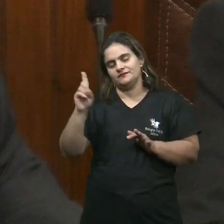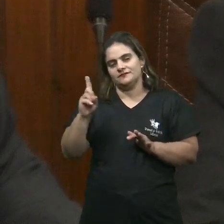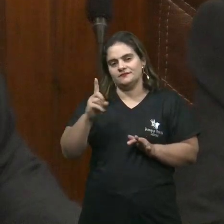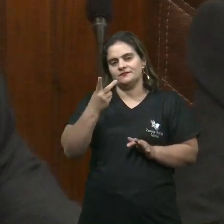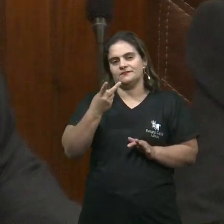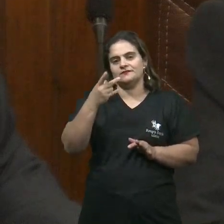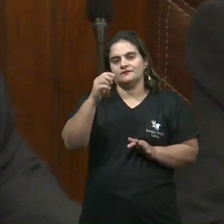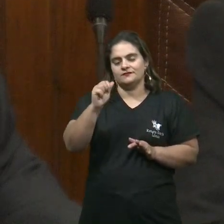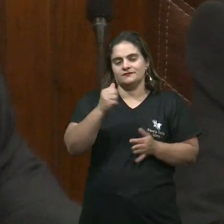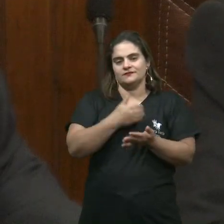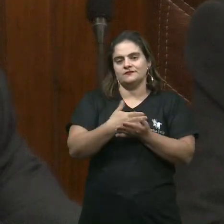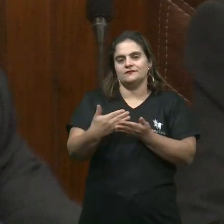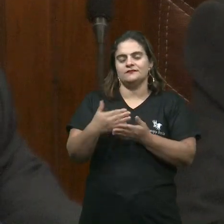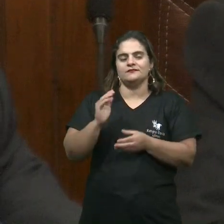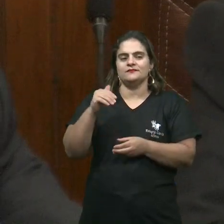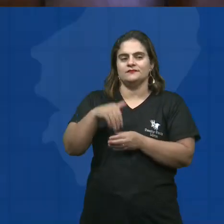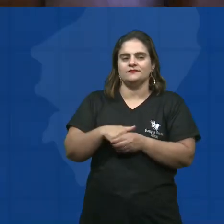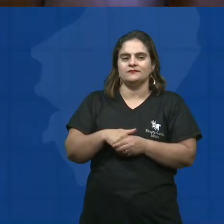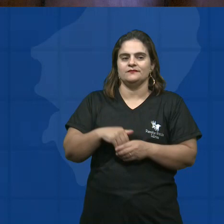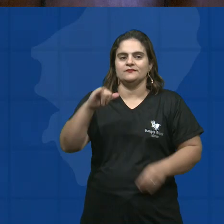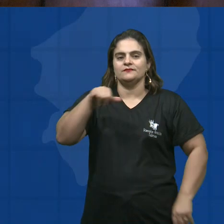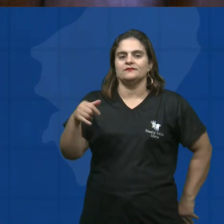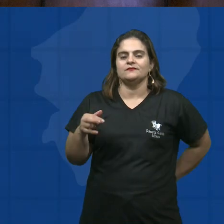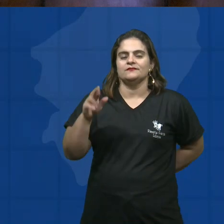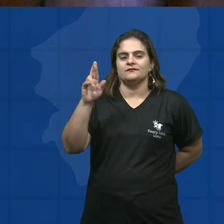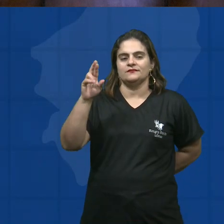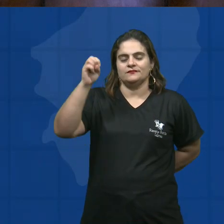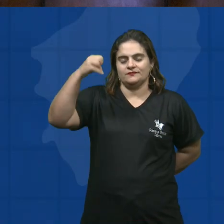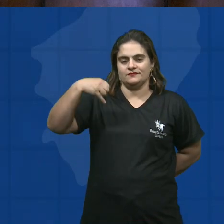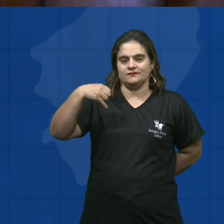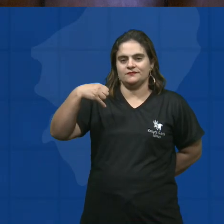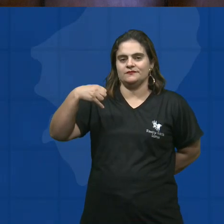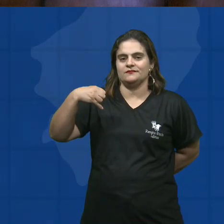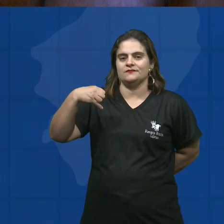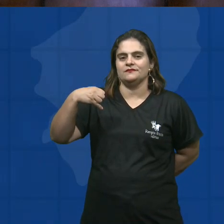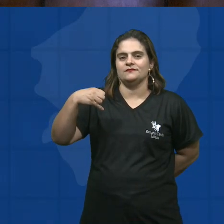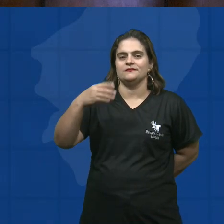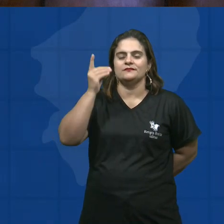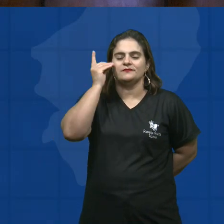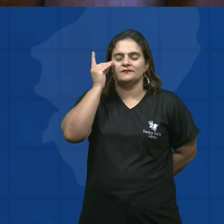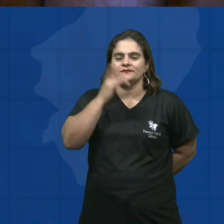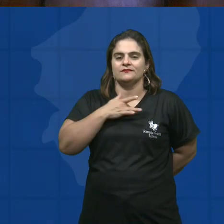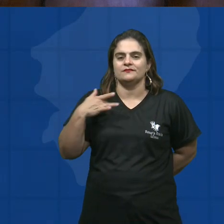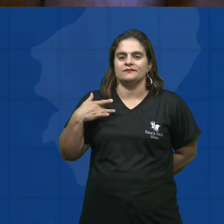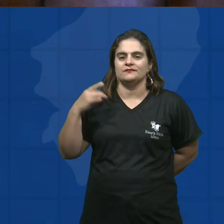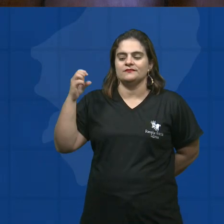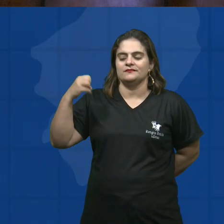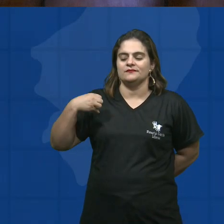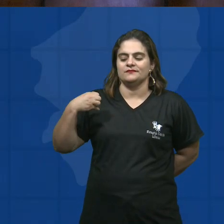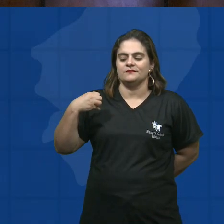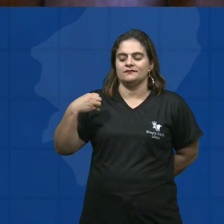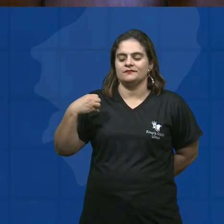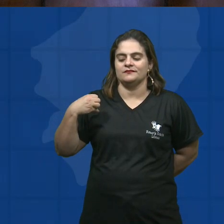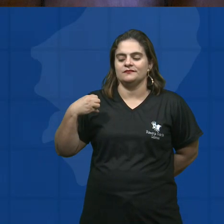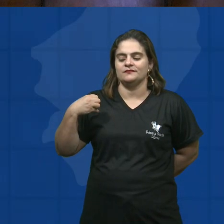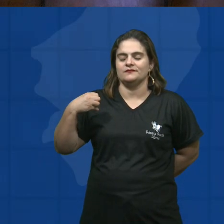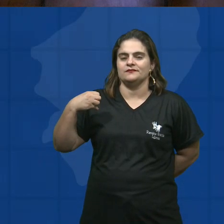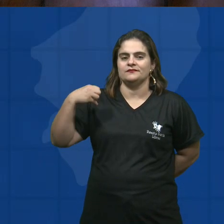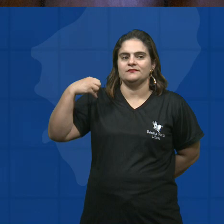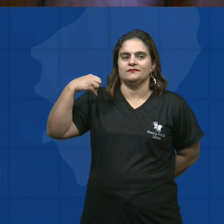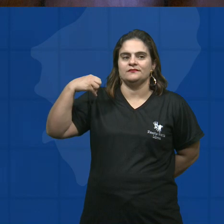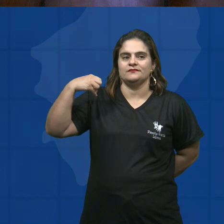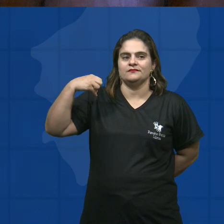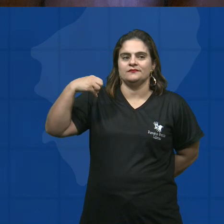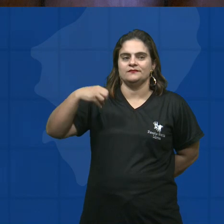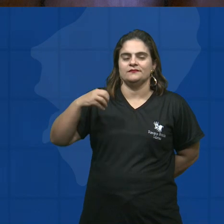Ramos para início da votação. Vereador Juno Moraes. Vereador Danilo da Saúde. Sim. Vereador Eduardo Nascimento.